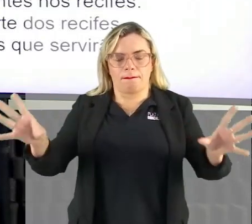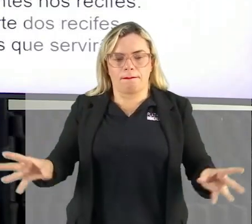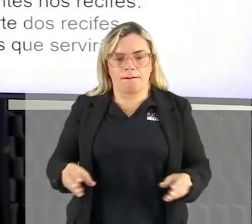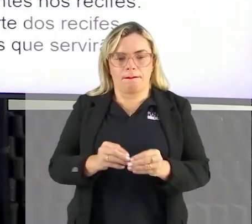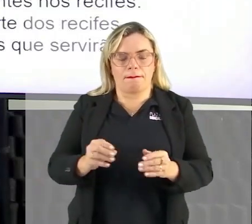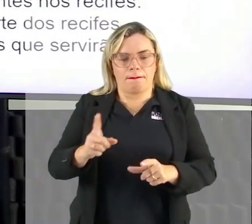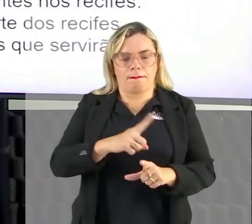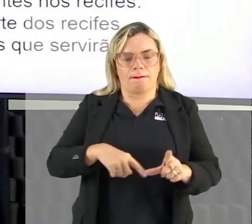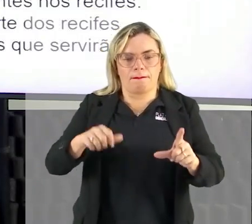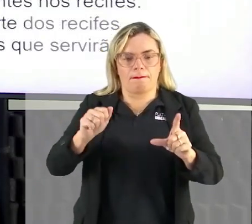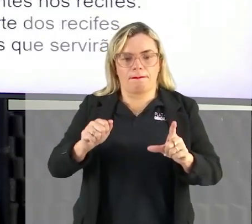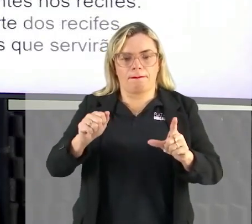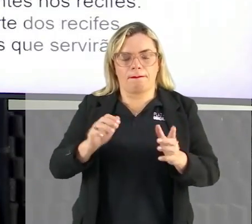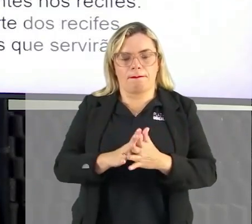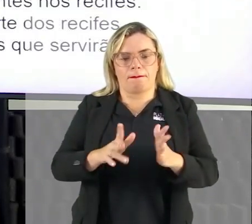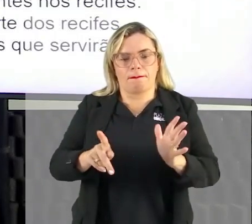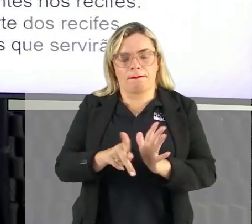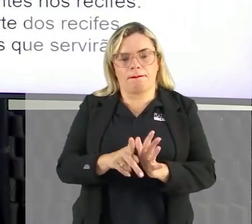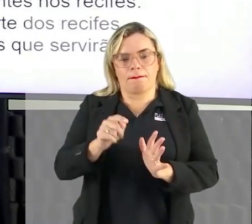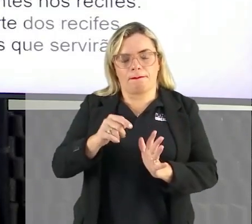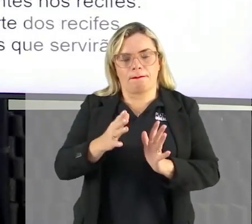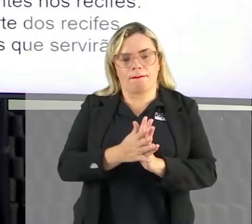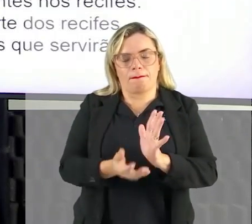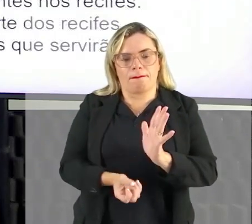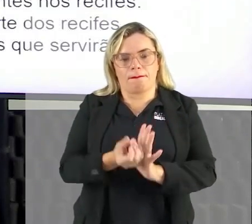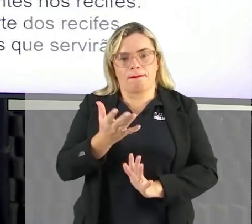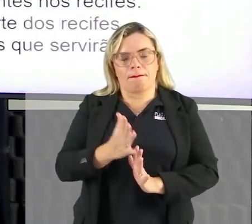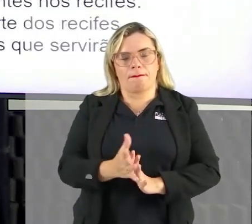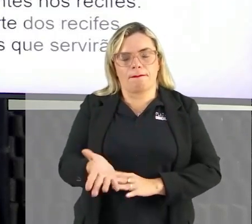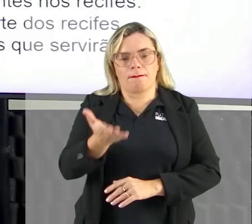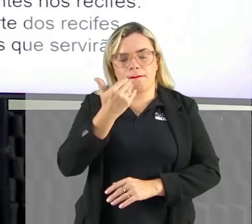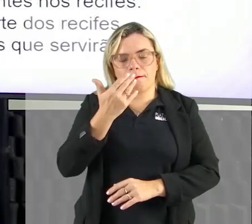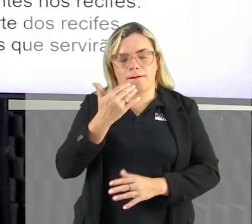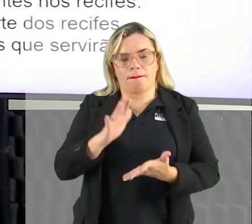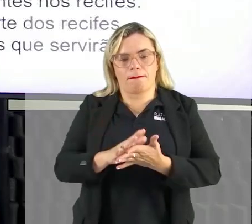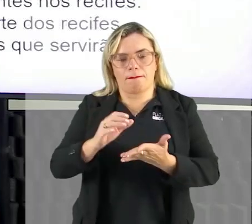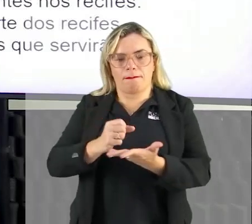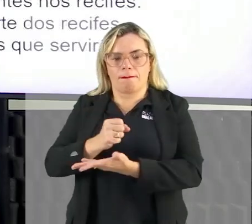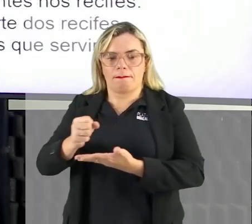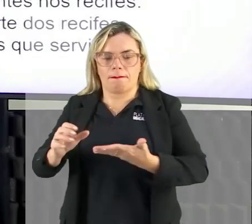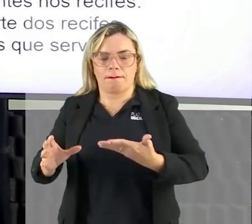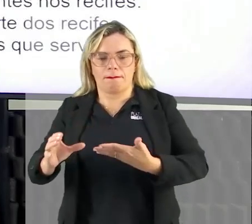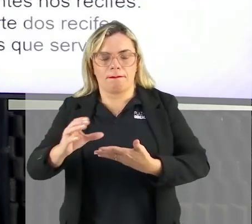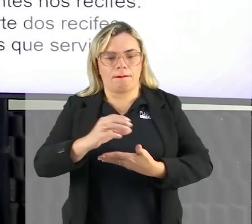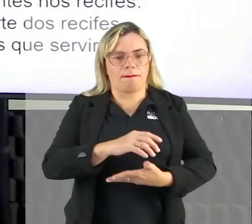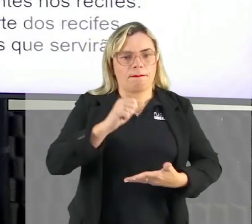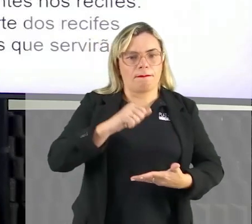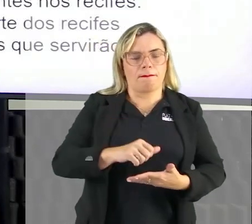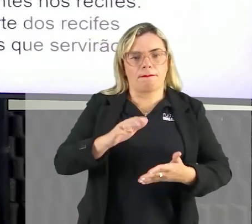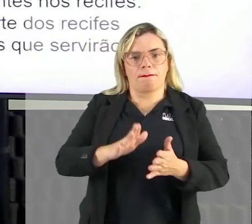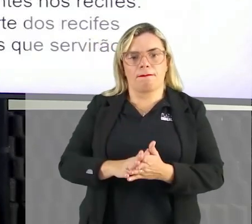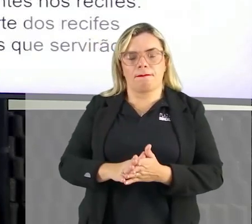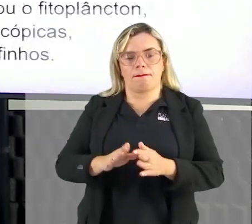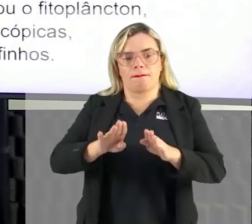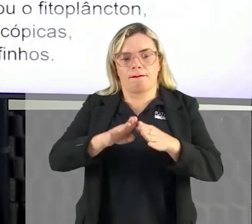Então, a letra A são autótrofos atuando como base da cadeia alimentar